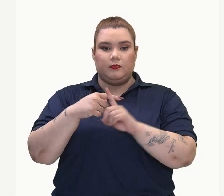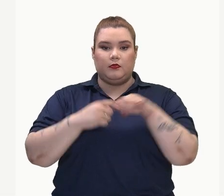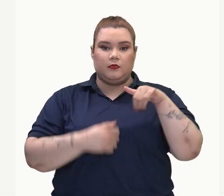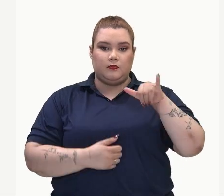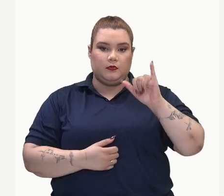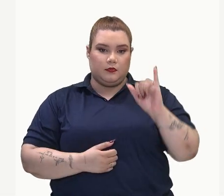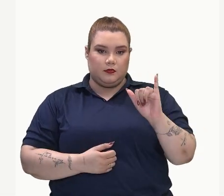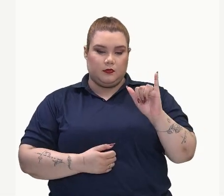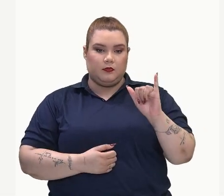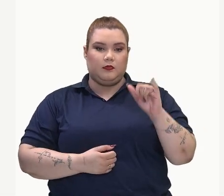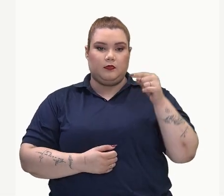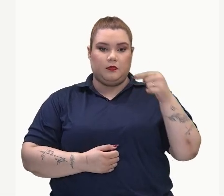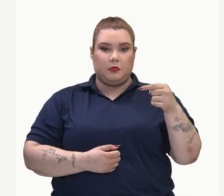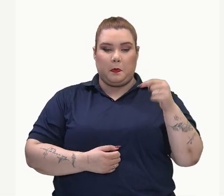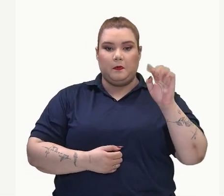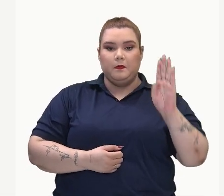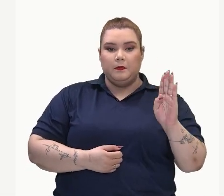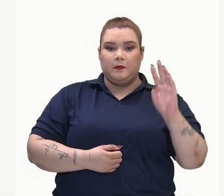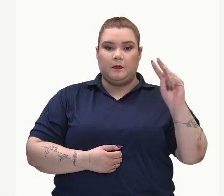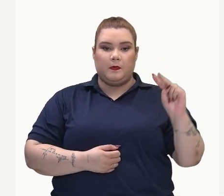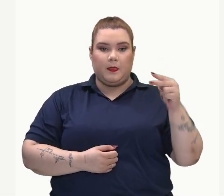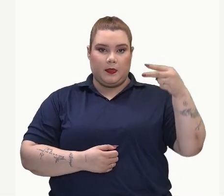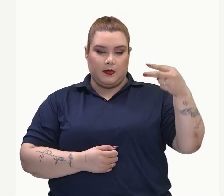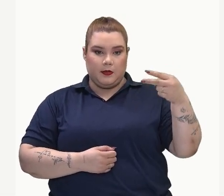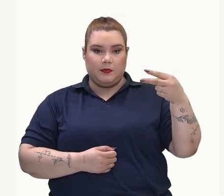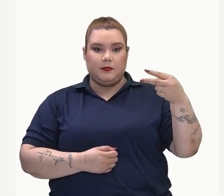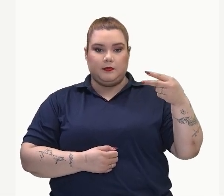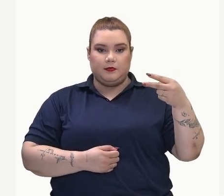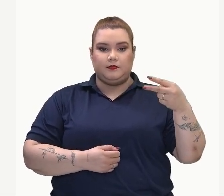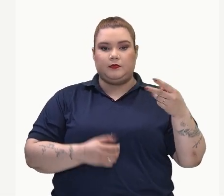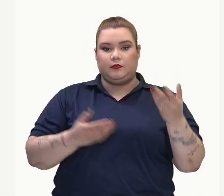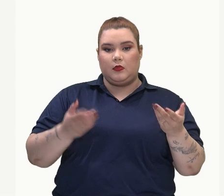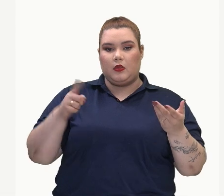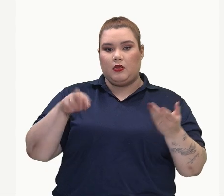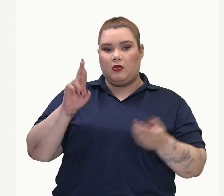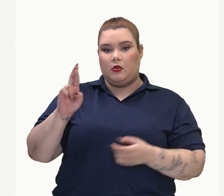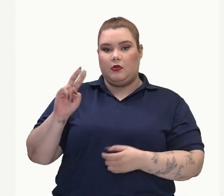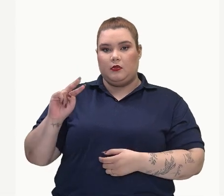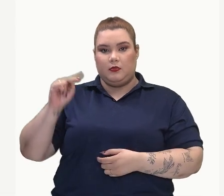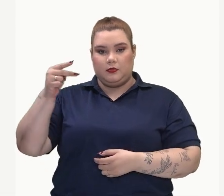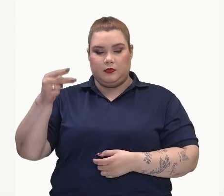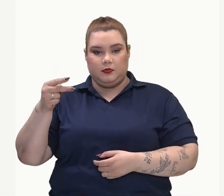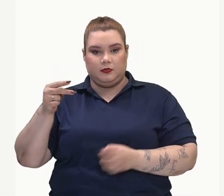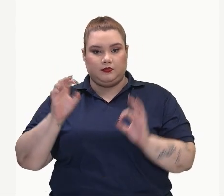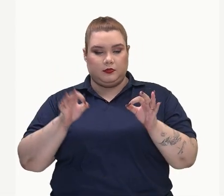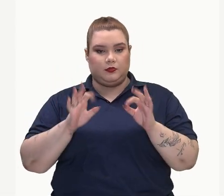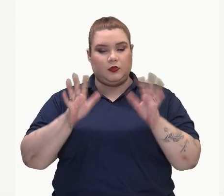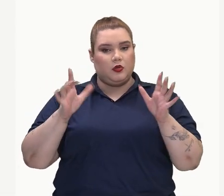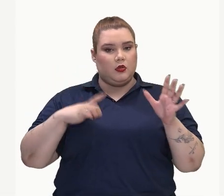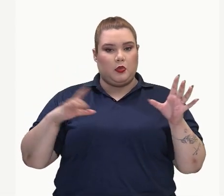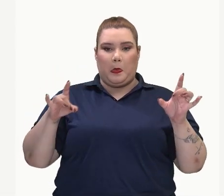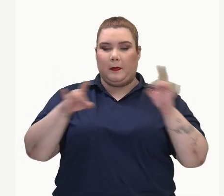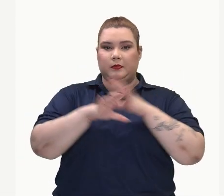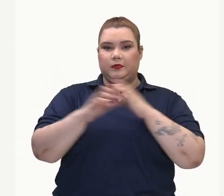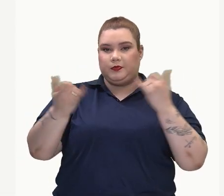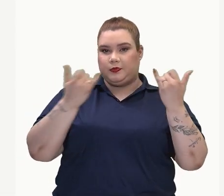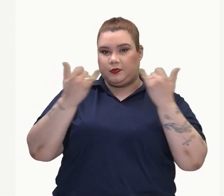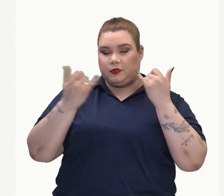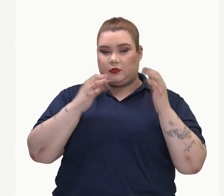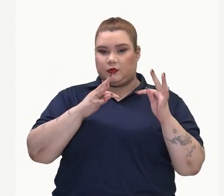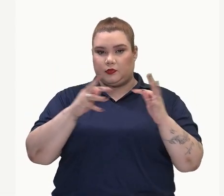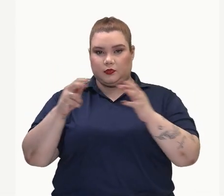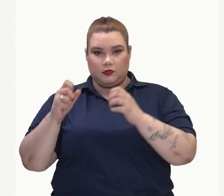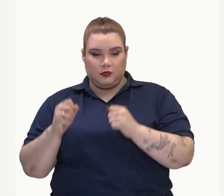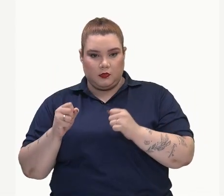y menos b ao quadrado, isso igual a r ao quadrado. Eu já tenho todas as informações aqui. O x e o